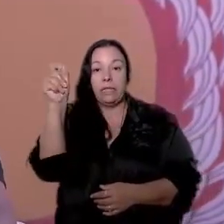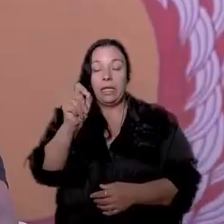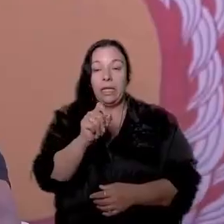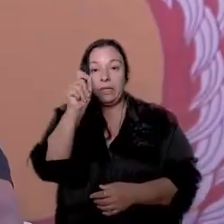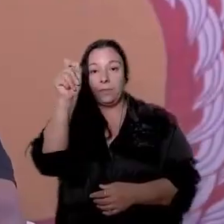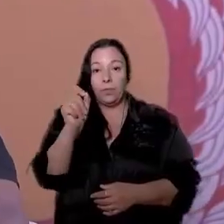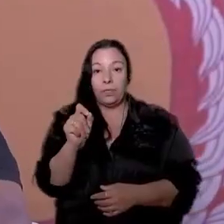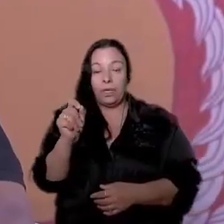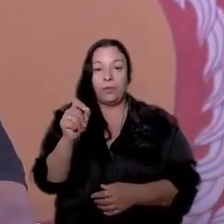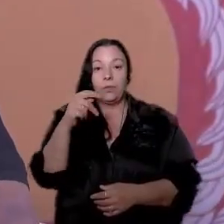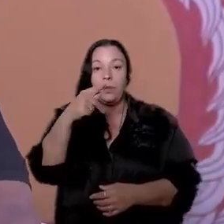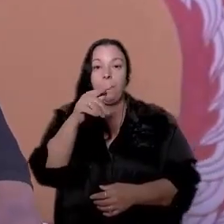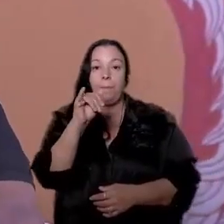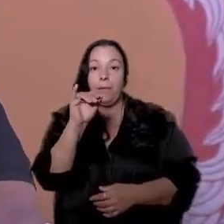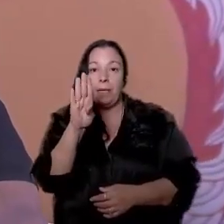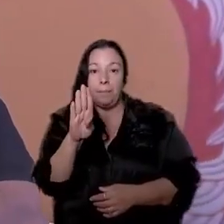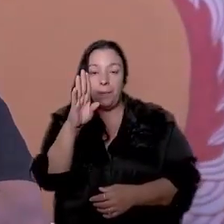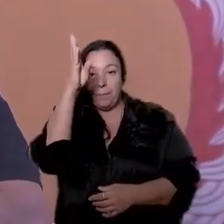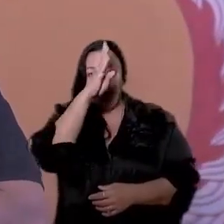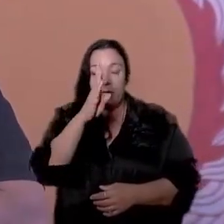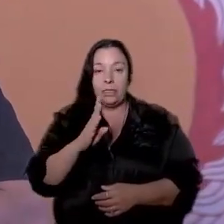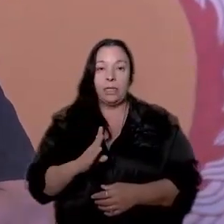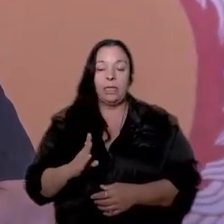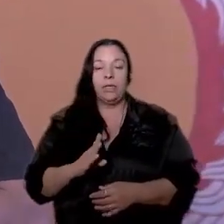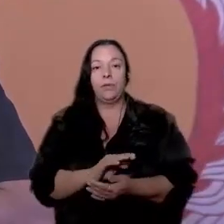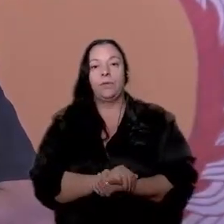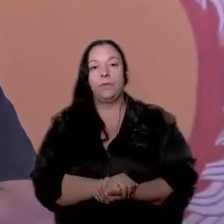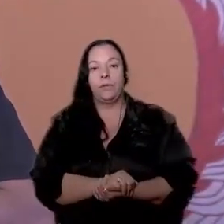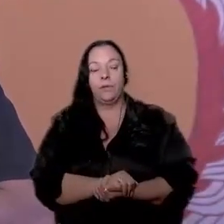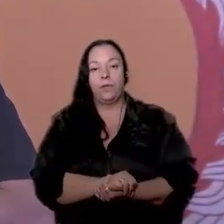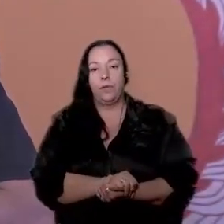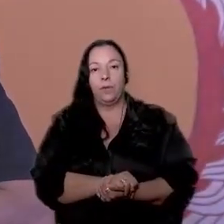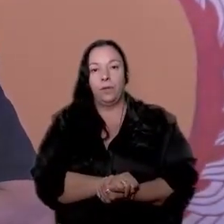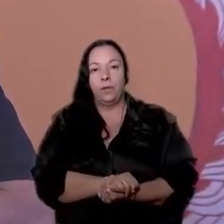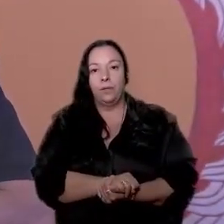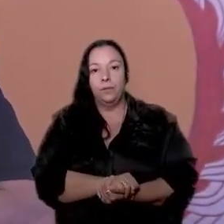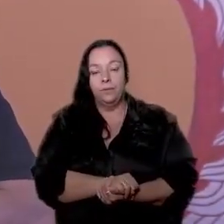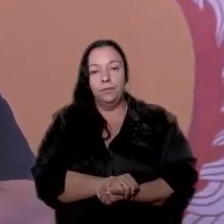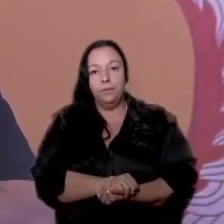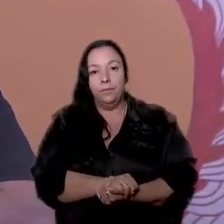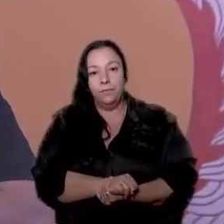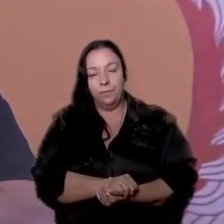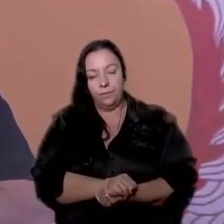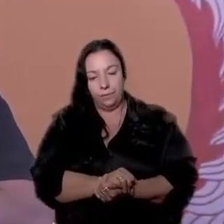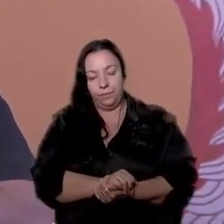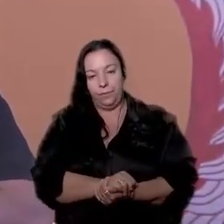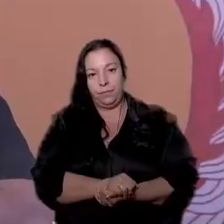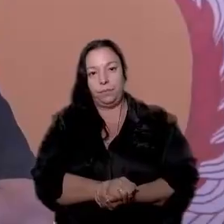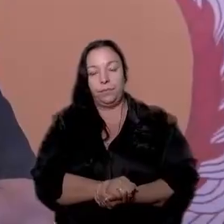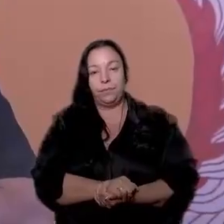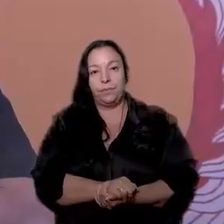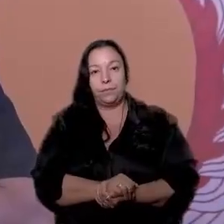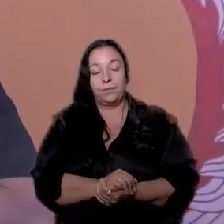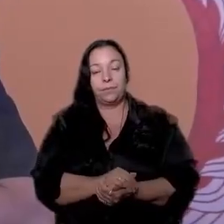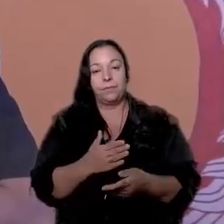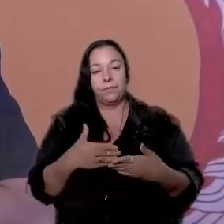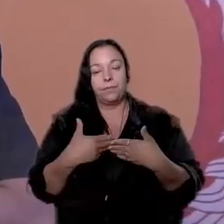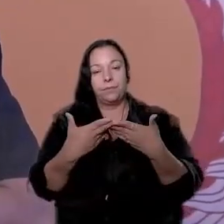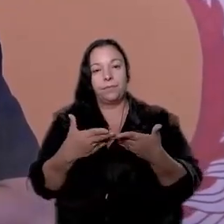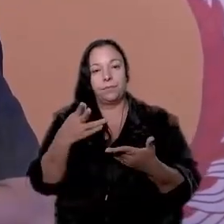PIB brasileiro. Então, o governo brasileiro ele não está fazendo gracinha ao conceder um incentivo fiscal para a